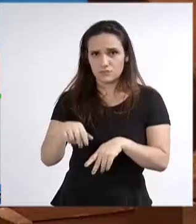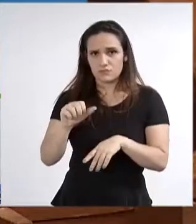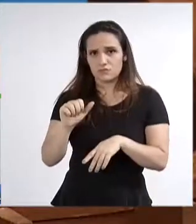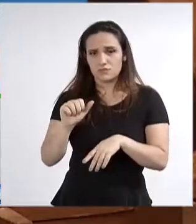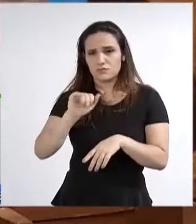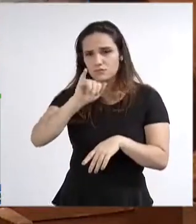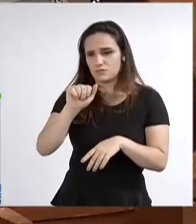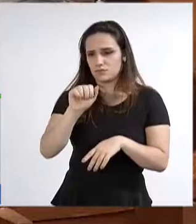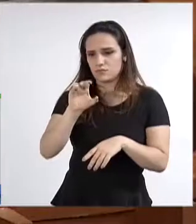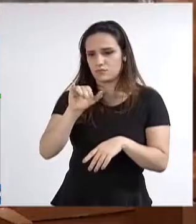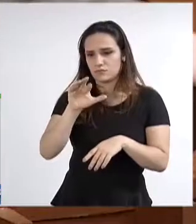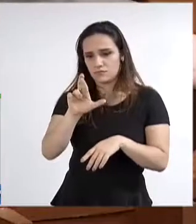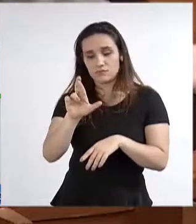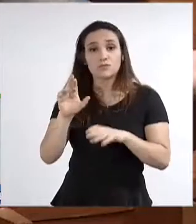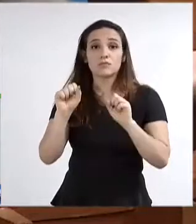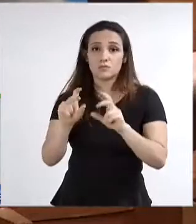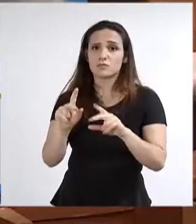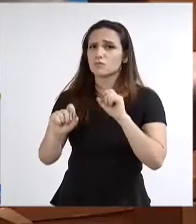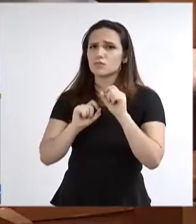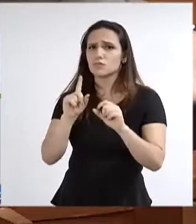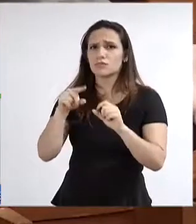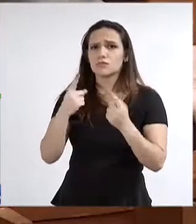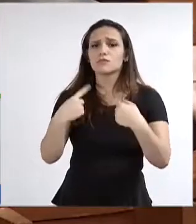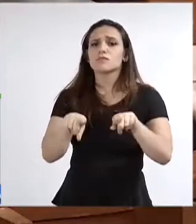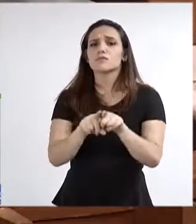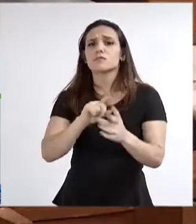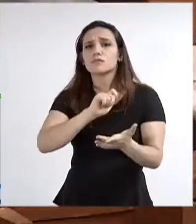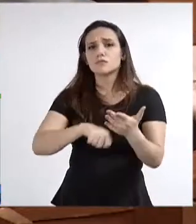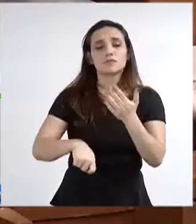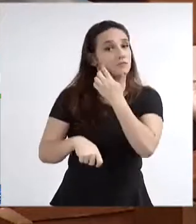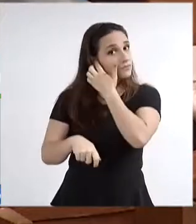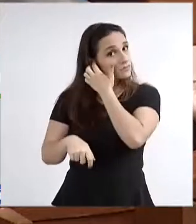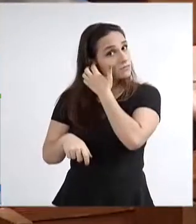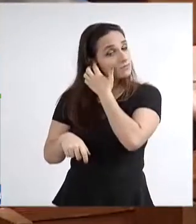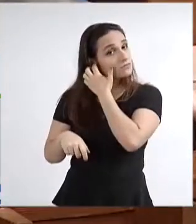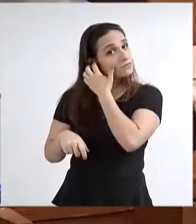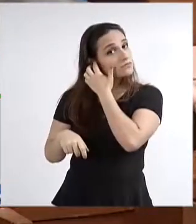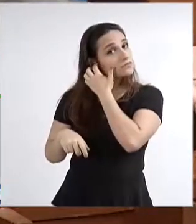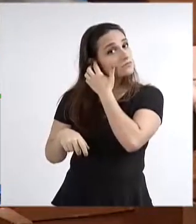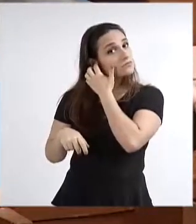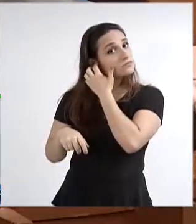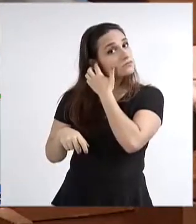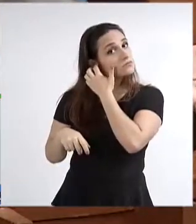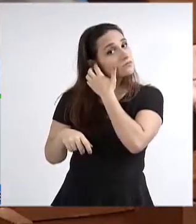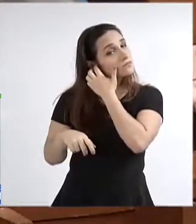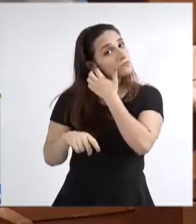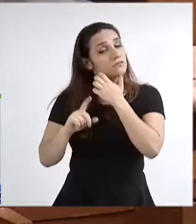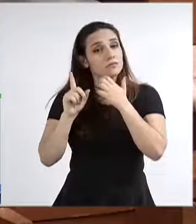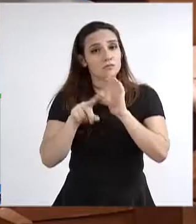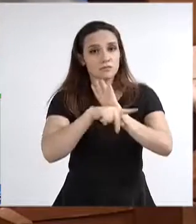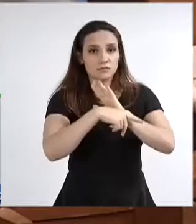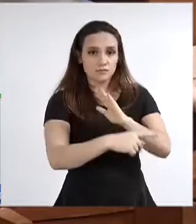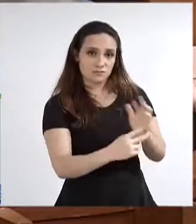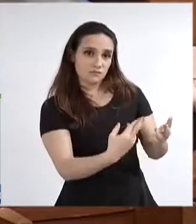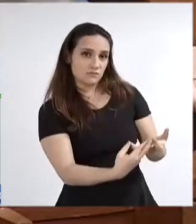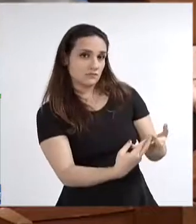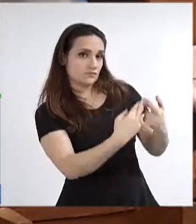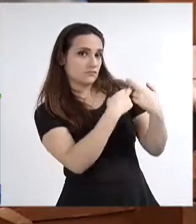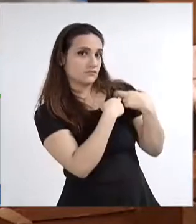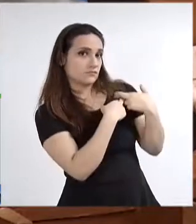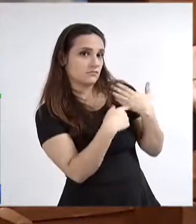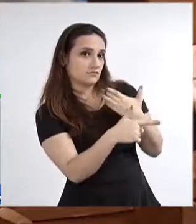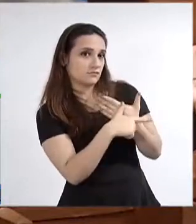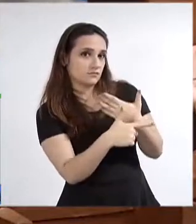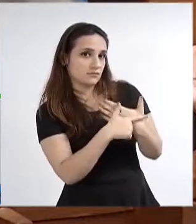gerais, ele transfere para a Polícia Civil, né, a responsabilidade, não só